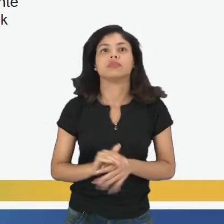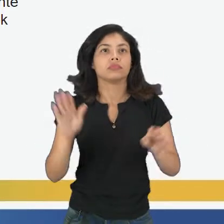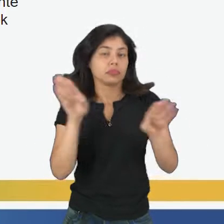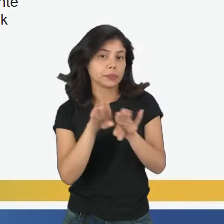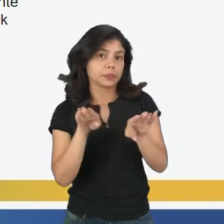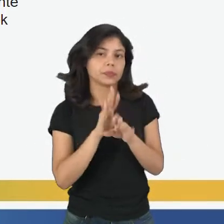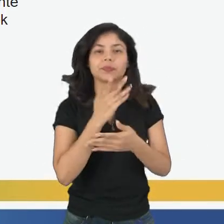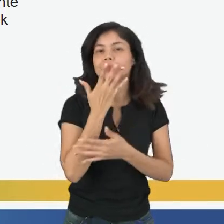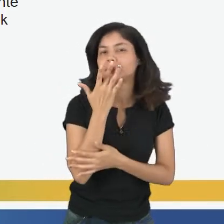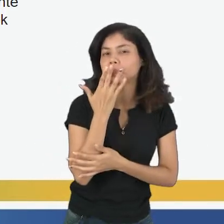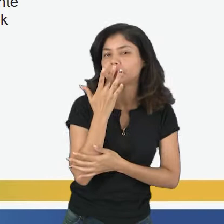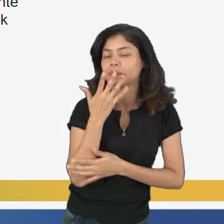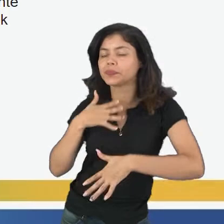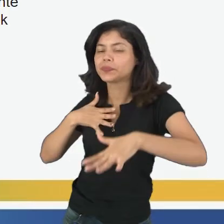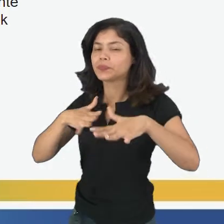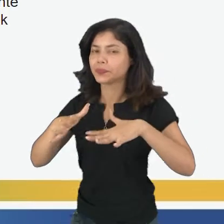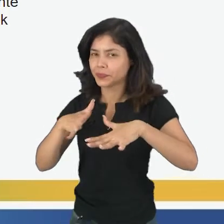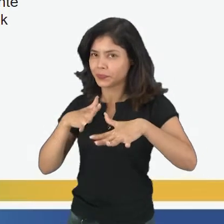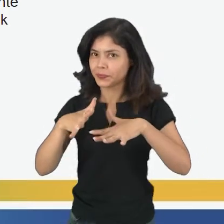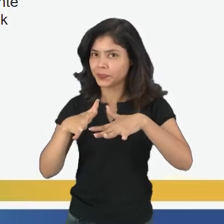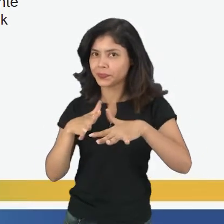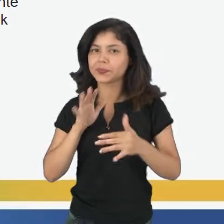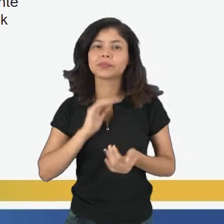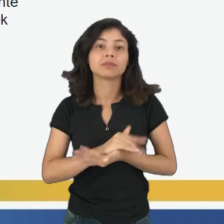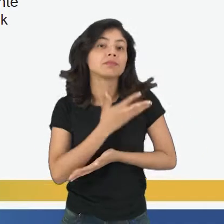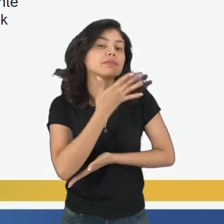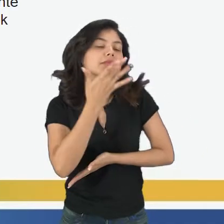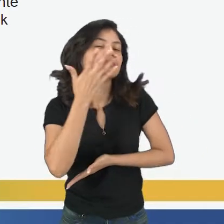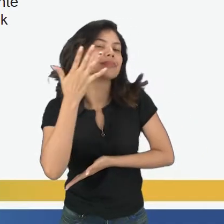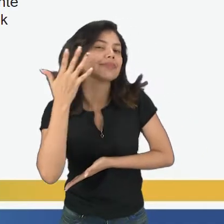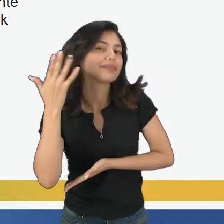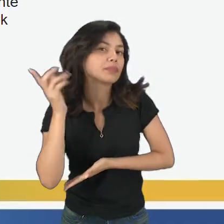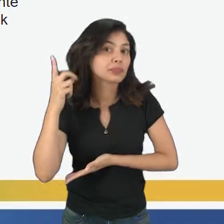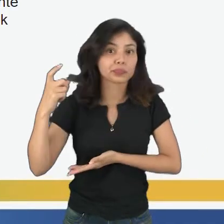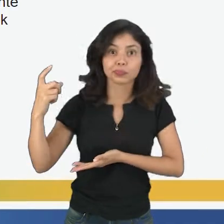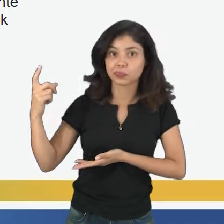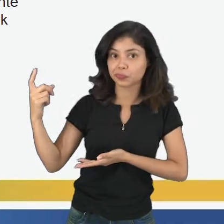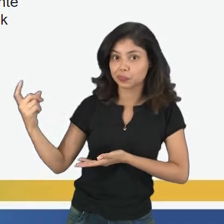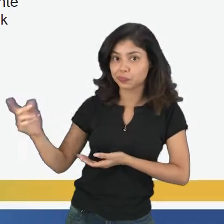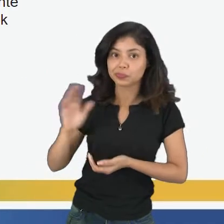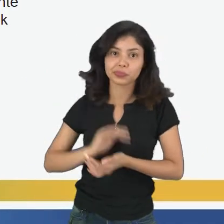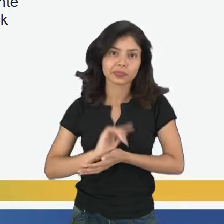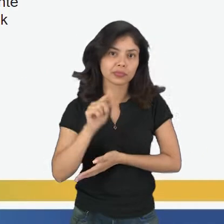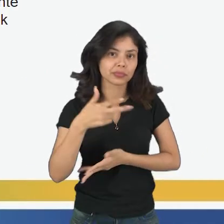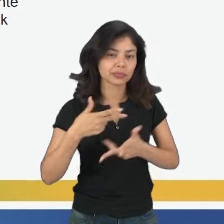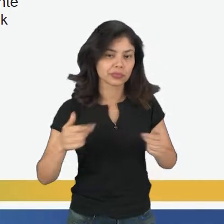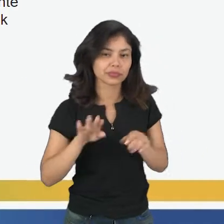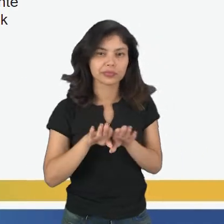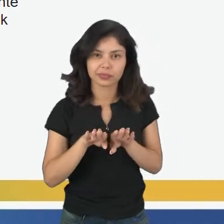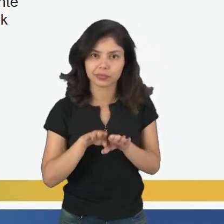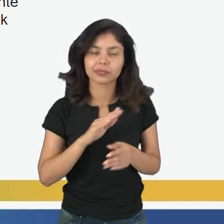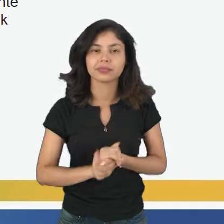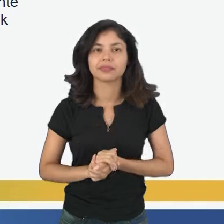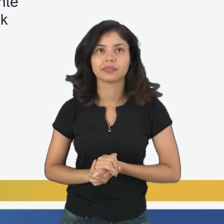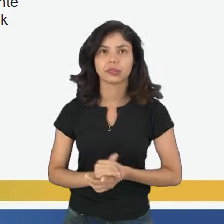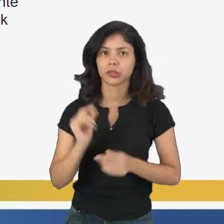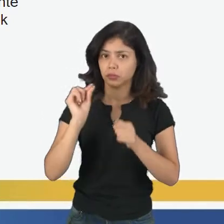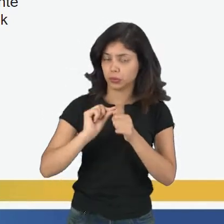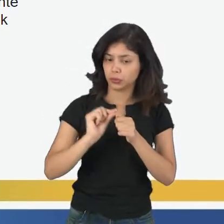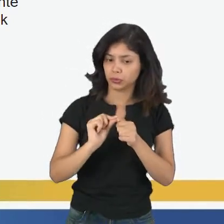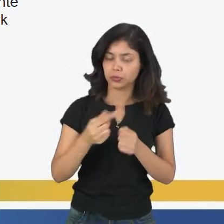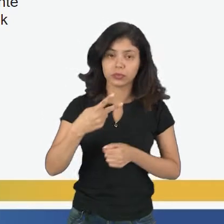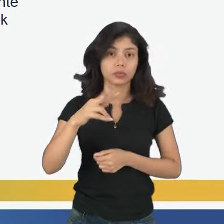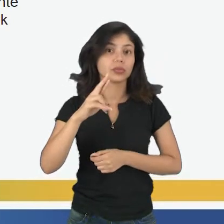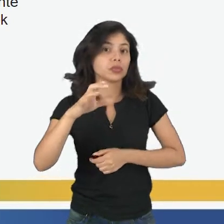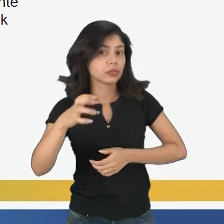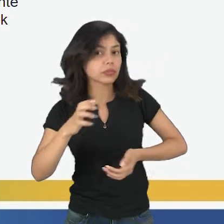de cores, de movimentos, de cheiros, sons, dentre outras coisas que façam parte do nosso